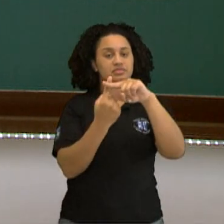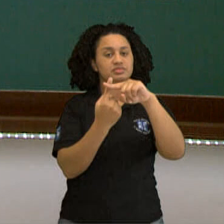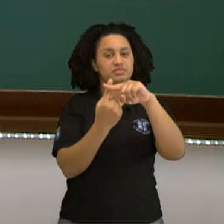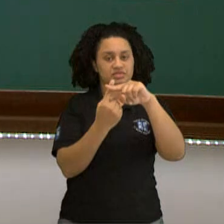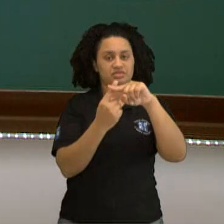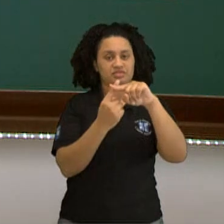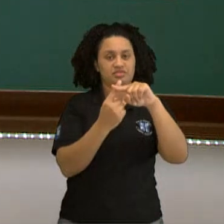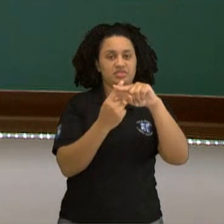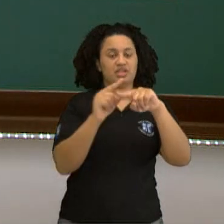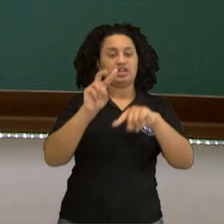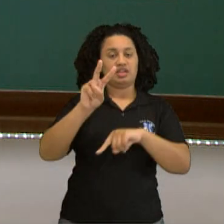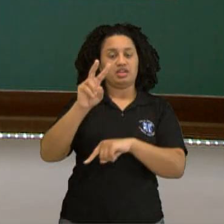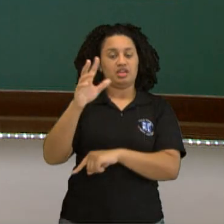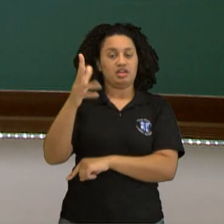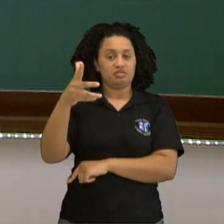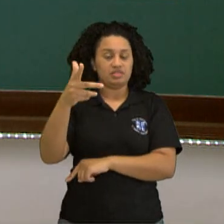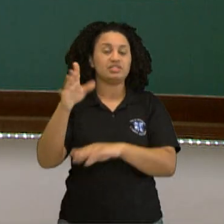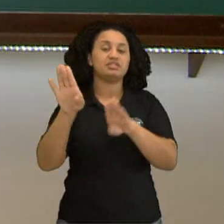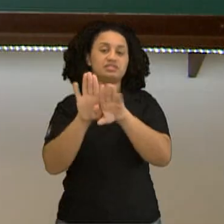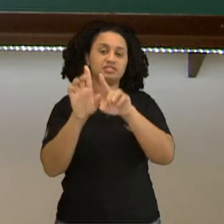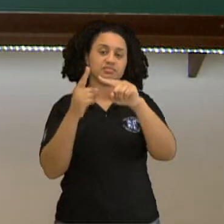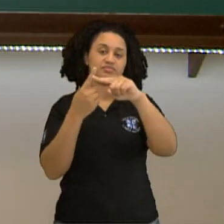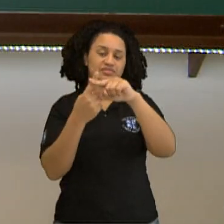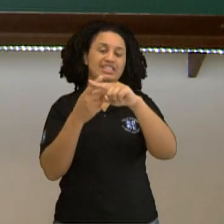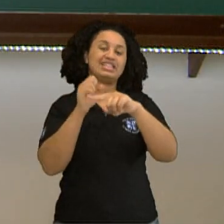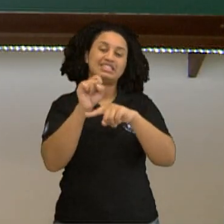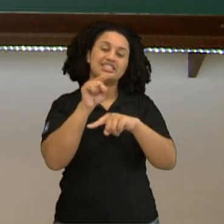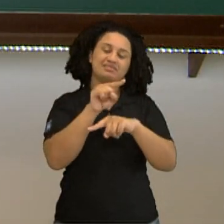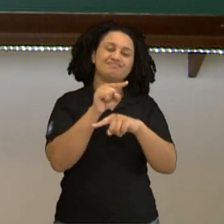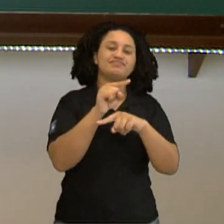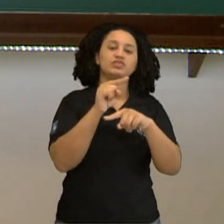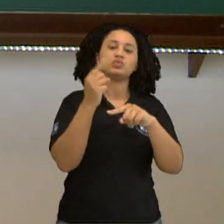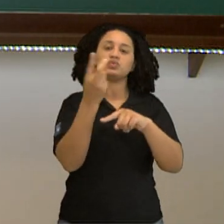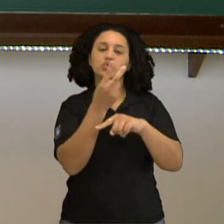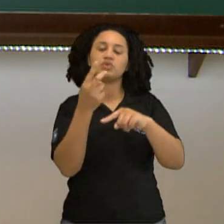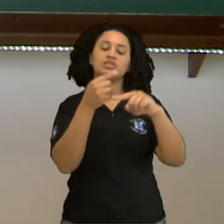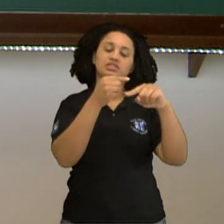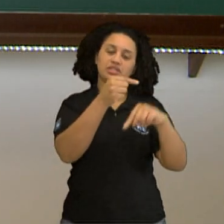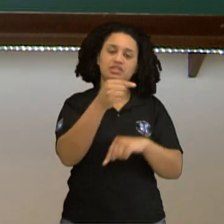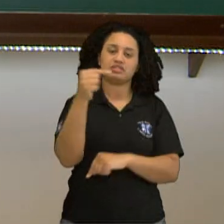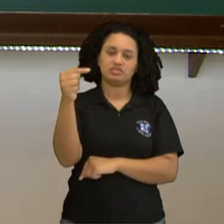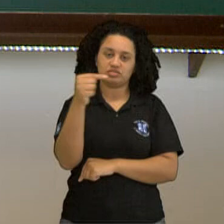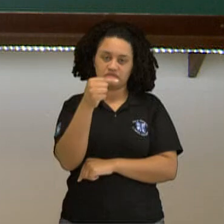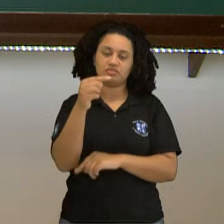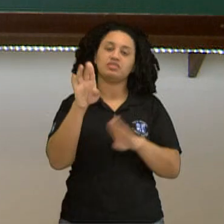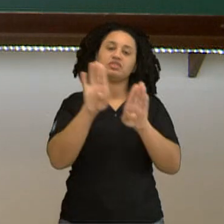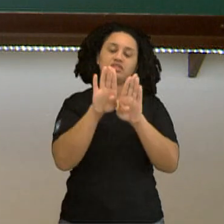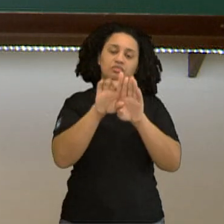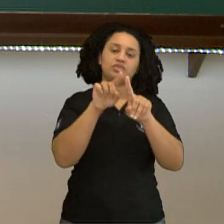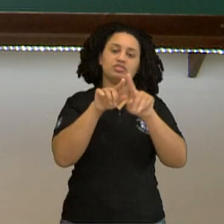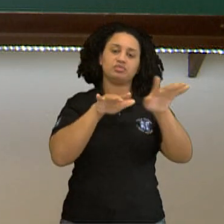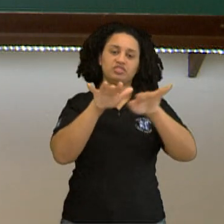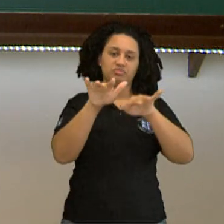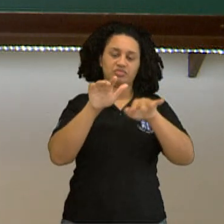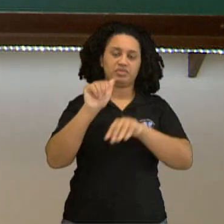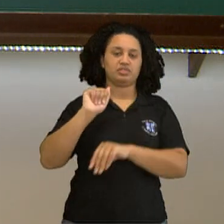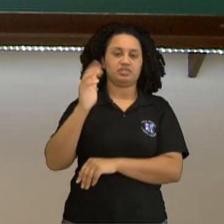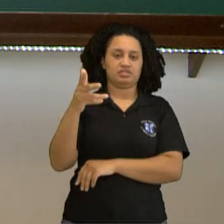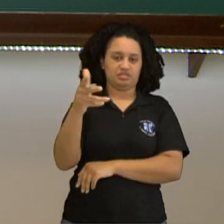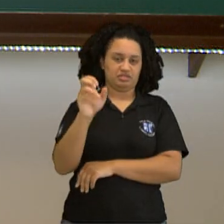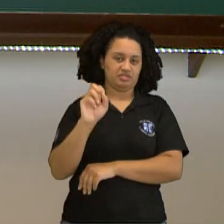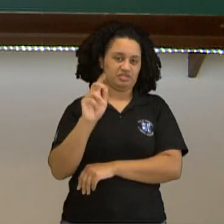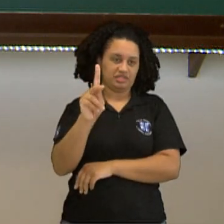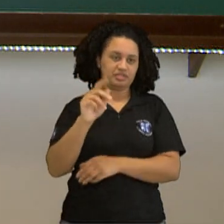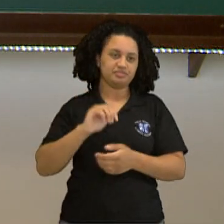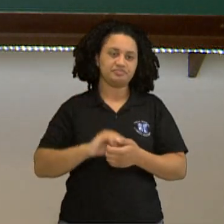da velocidade positiva. Se desse negativo, os dois negativos, também seria um movimento acelerado. Tranquilidade?